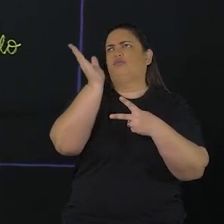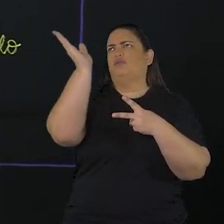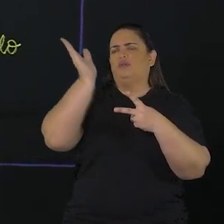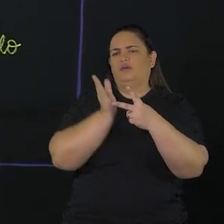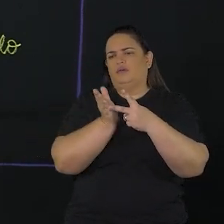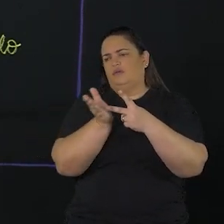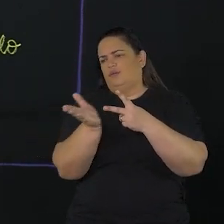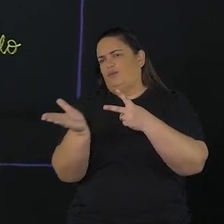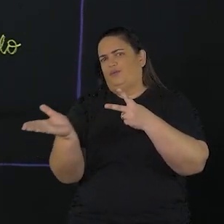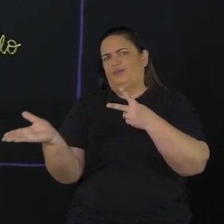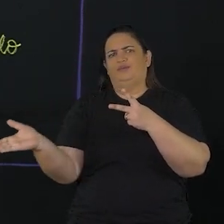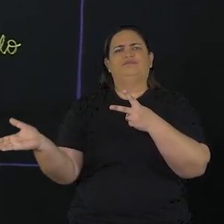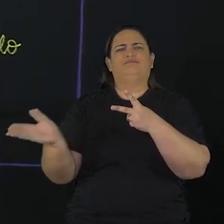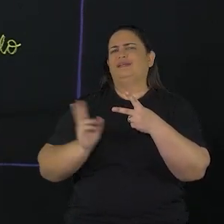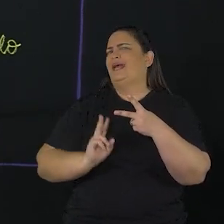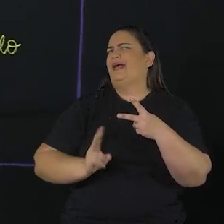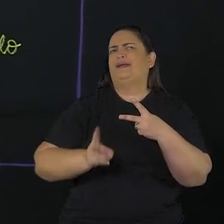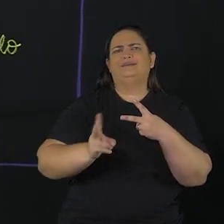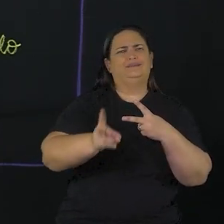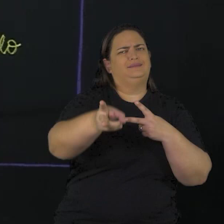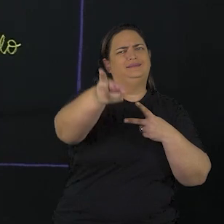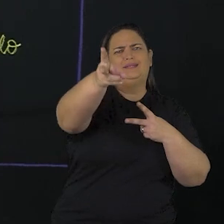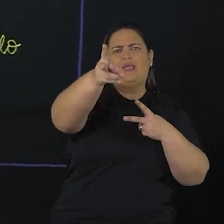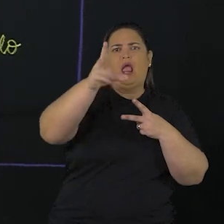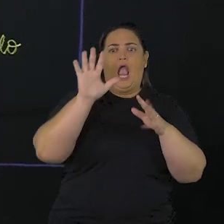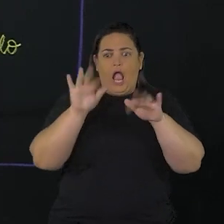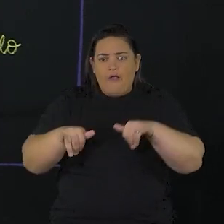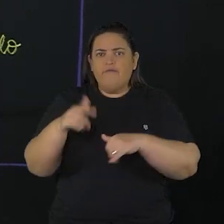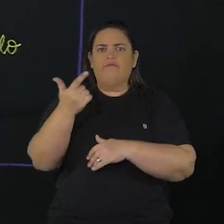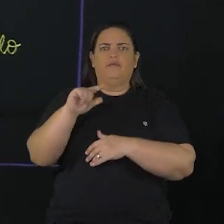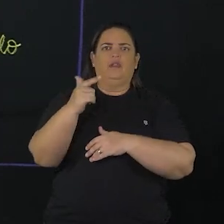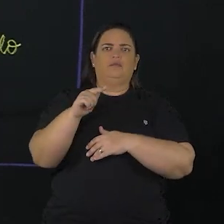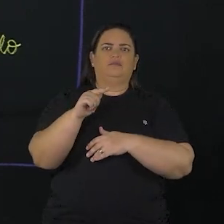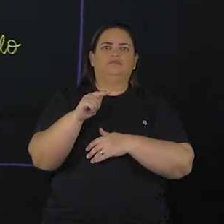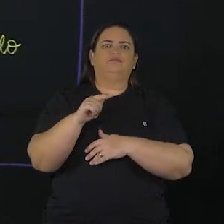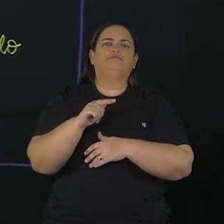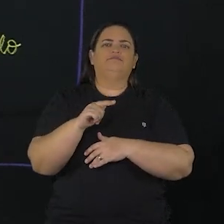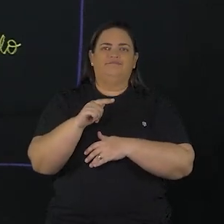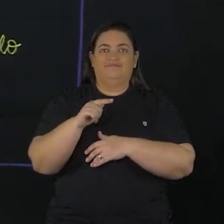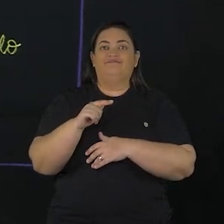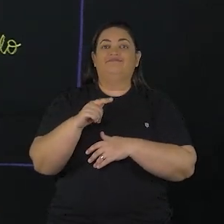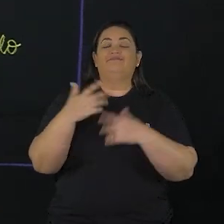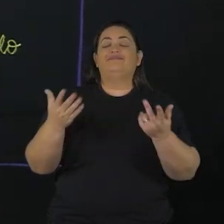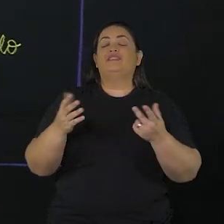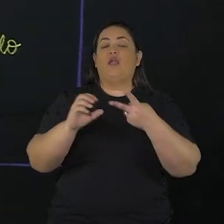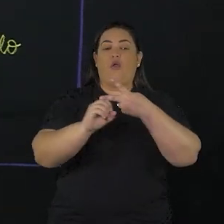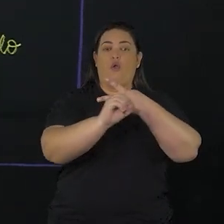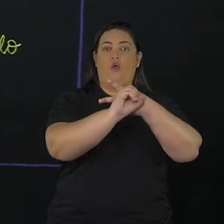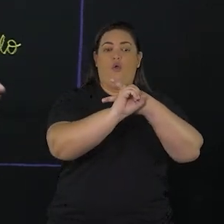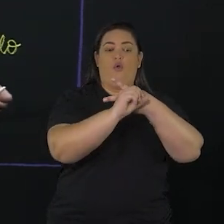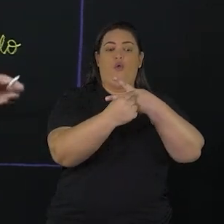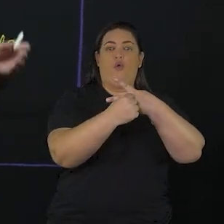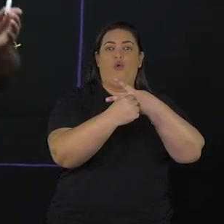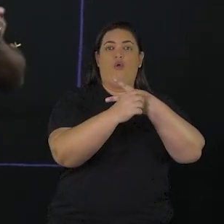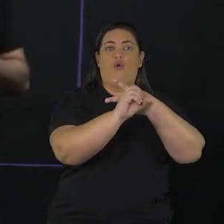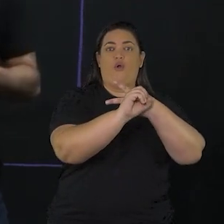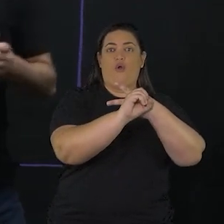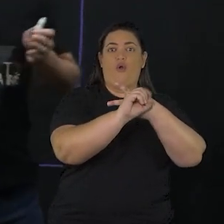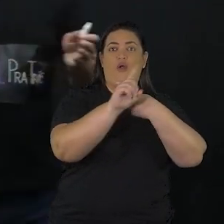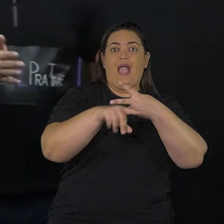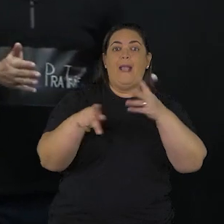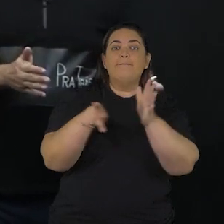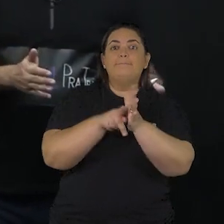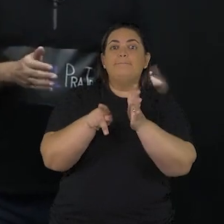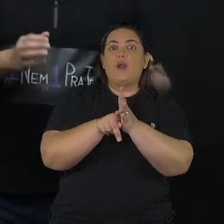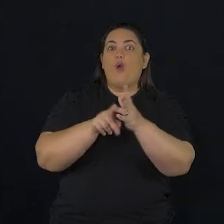aqui de baixo continuaria aqui para cima. Sendo assim, esse ponto O, que é o vértice do ângulo, ele pertence